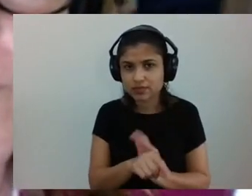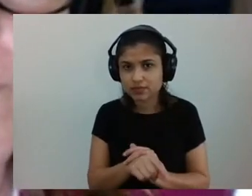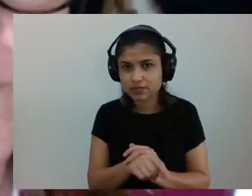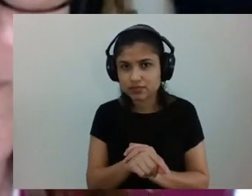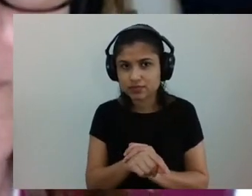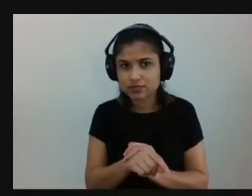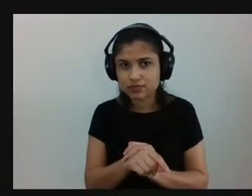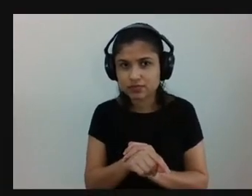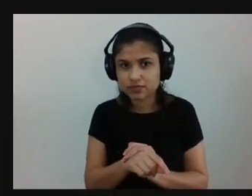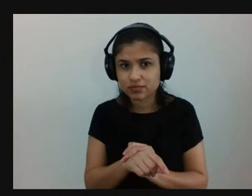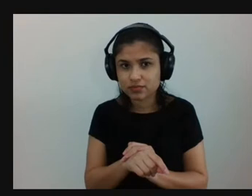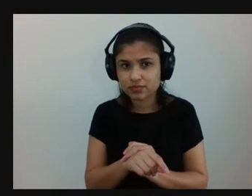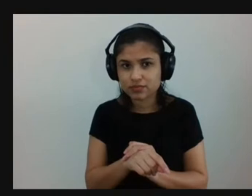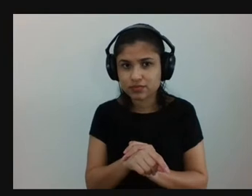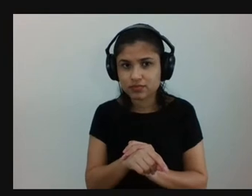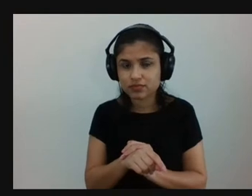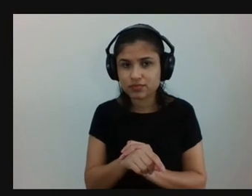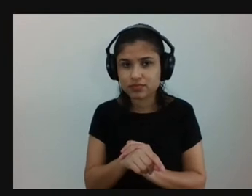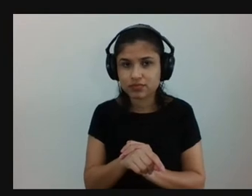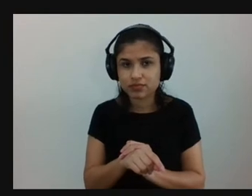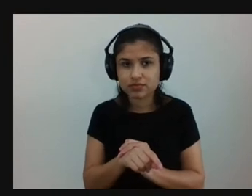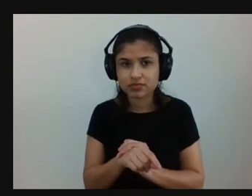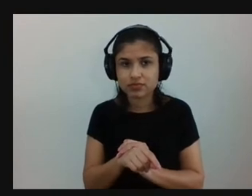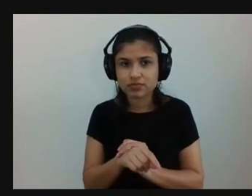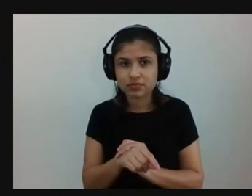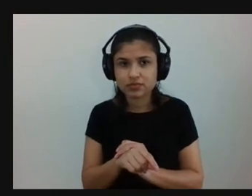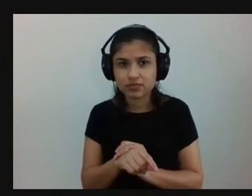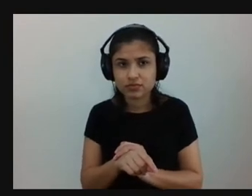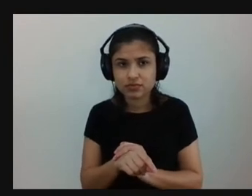Eu acho que foi isso que o professor Baione propôs.